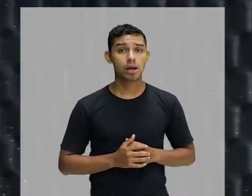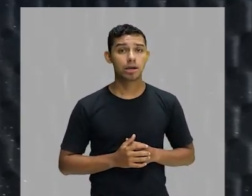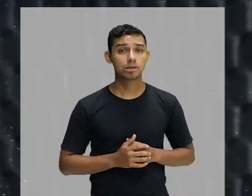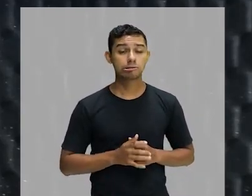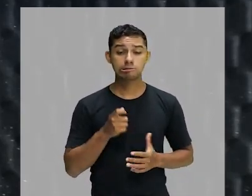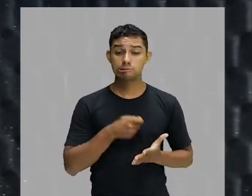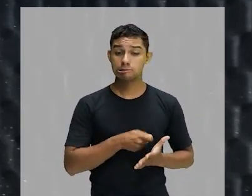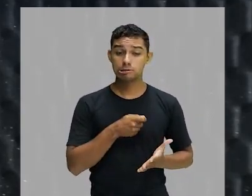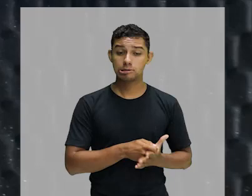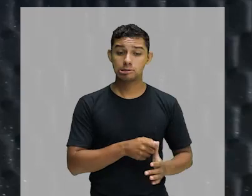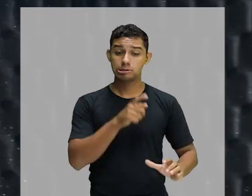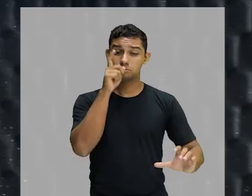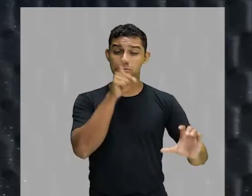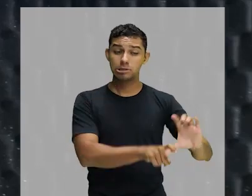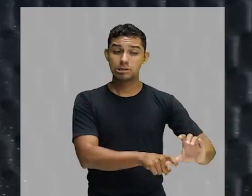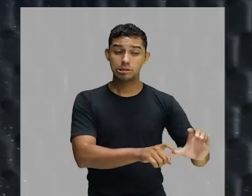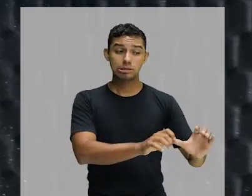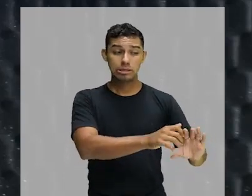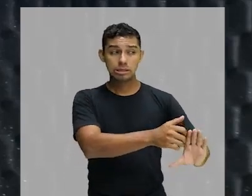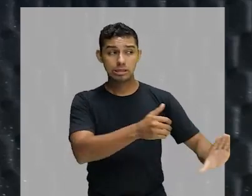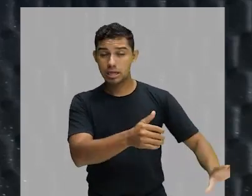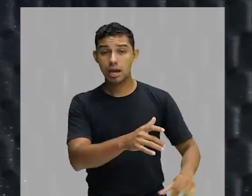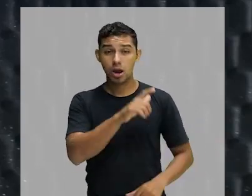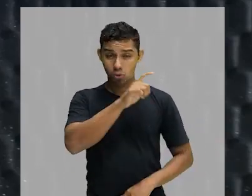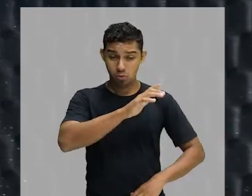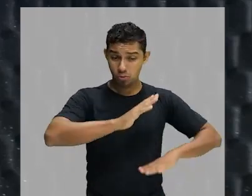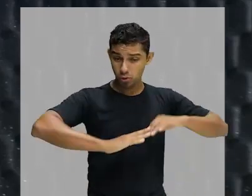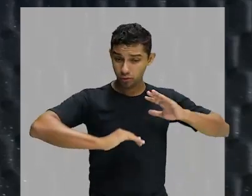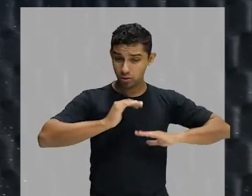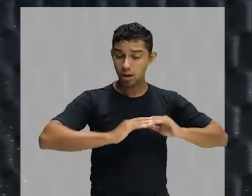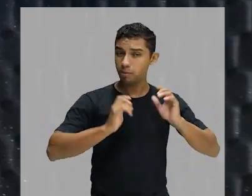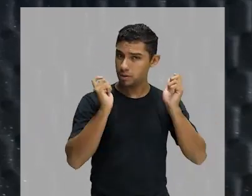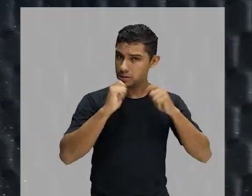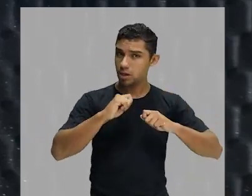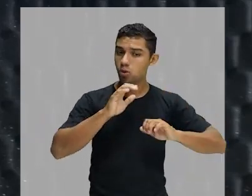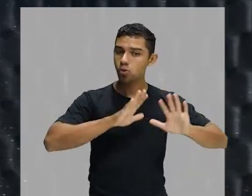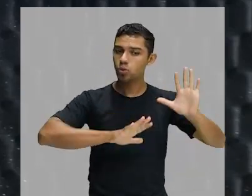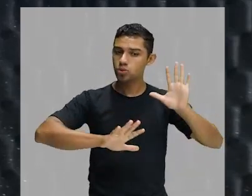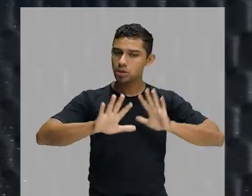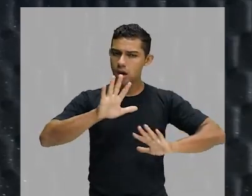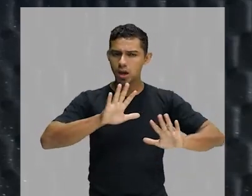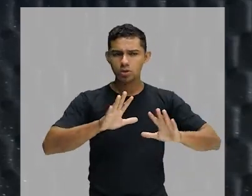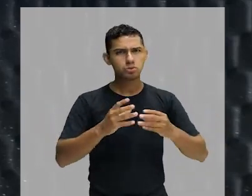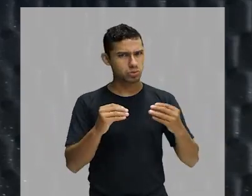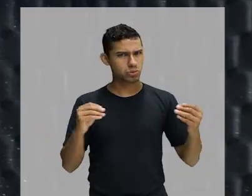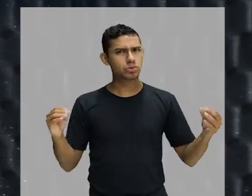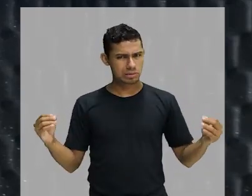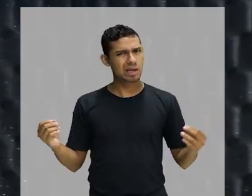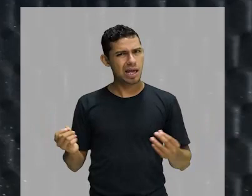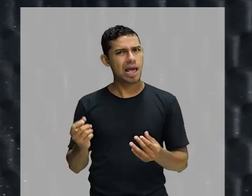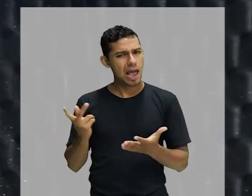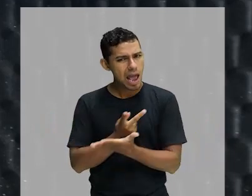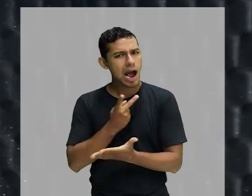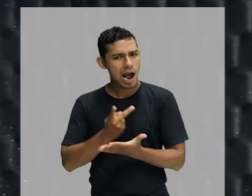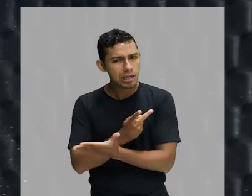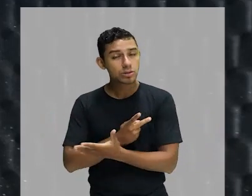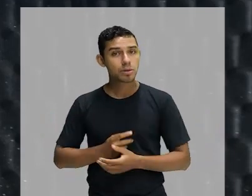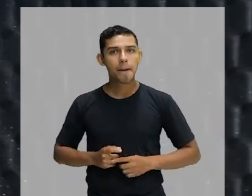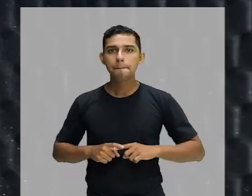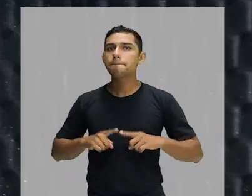atleta profissional, ele tem esse cuidado. Muitos burlam, muitos fazem o errado, mas